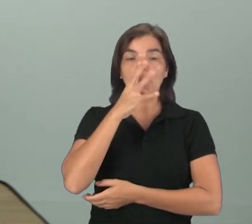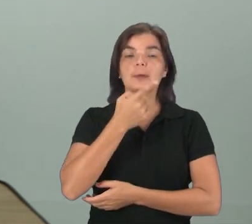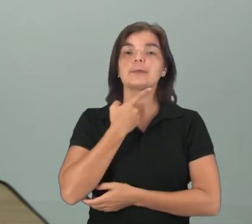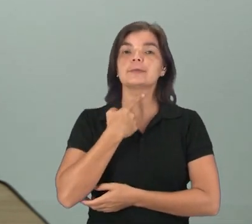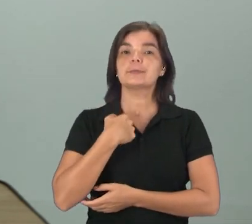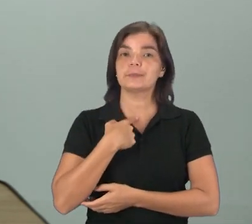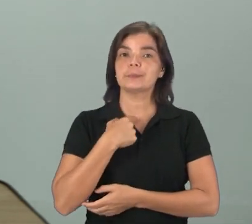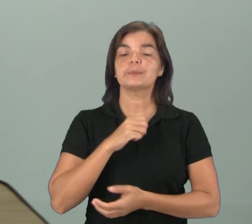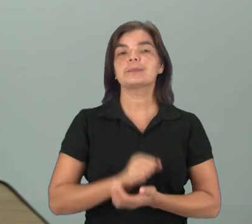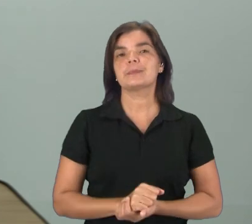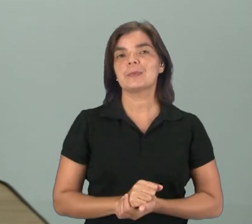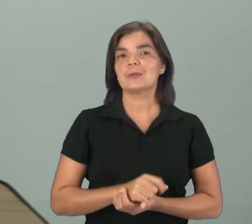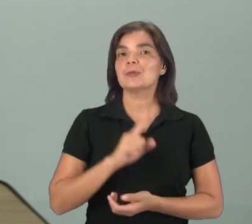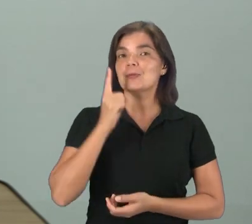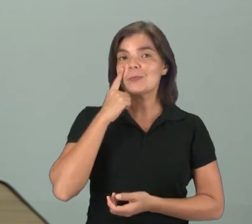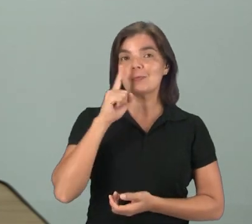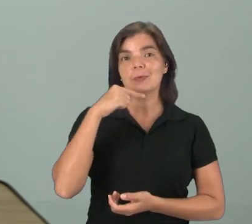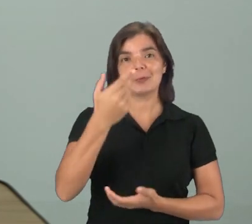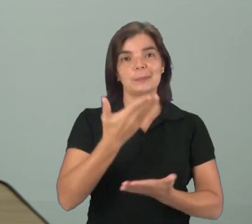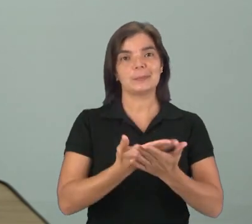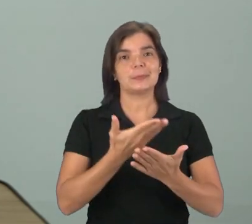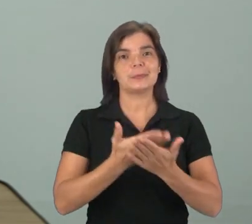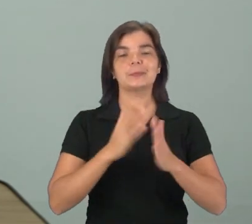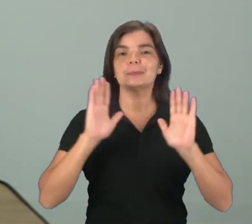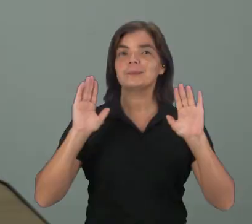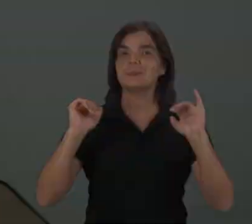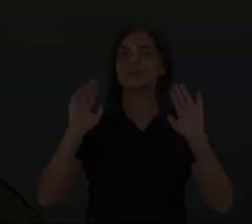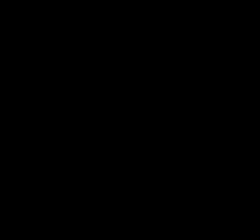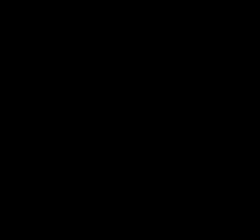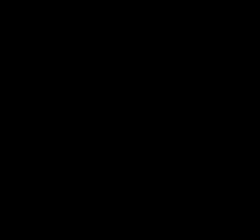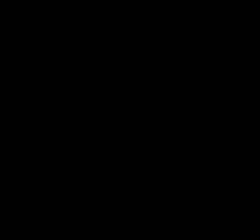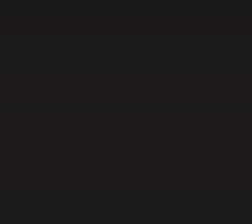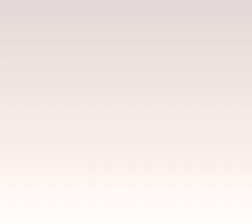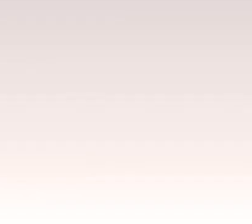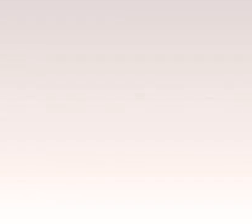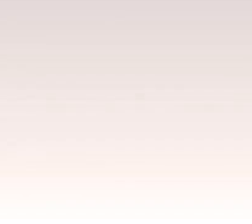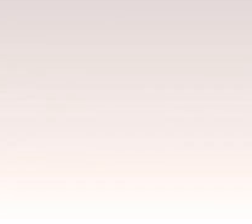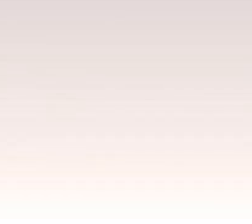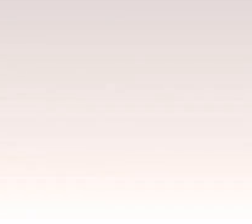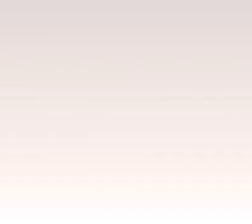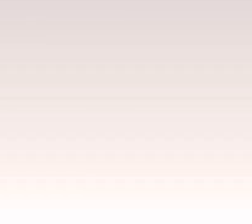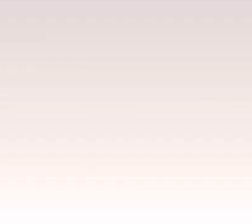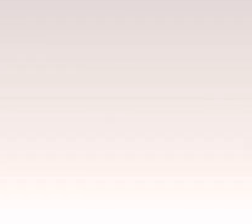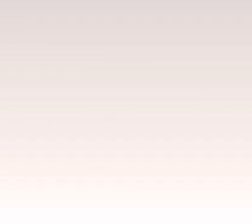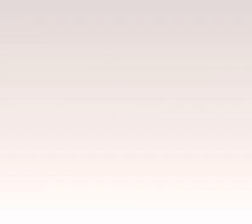vezes você desejar. Então, te vejo na próxima aula.